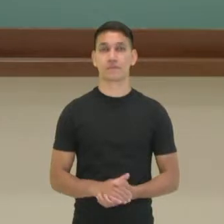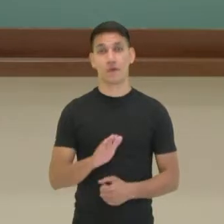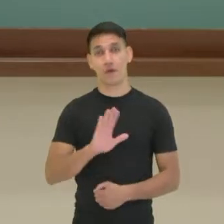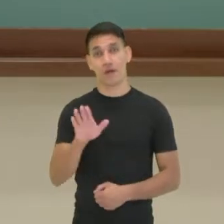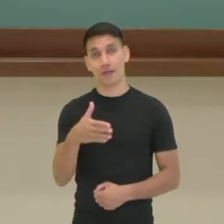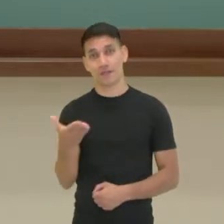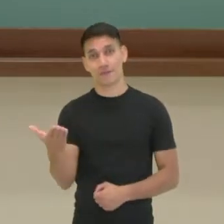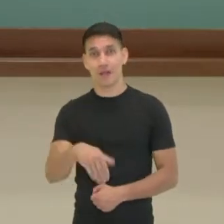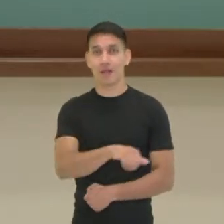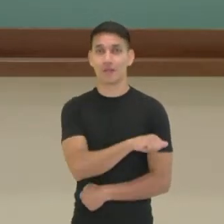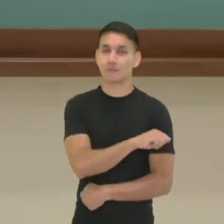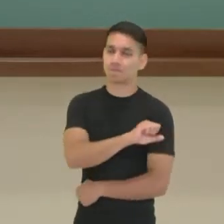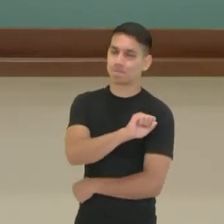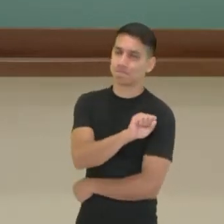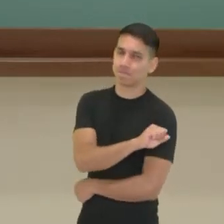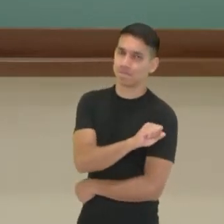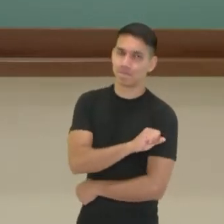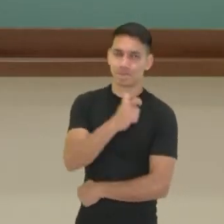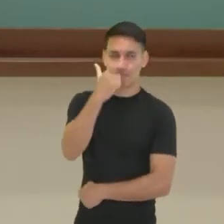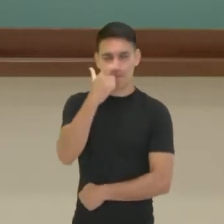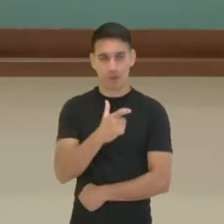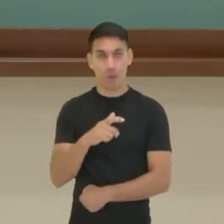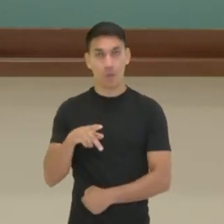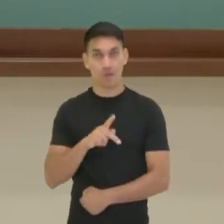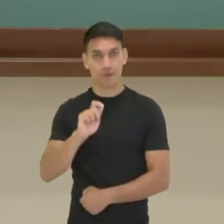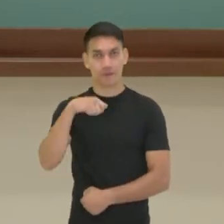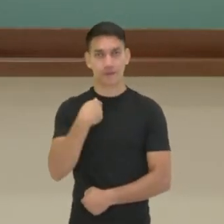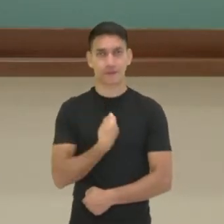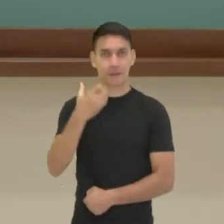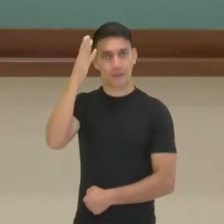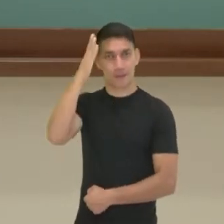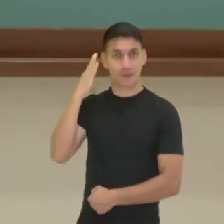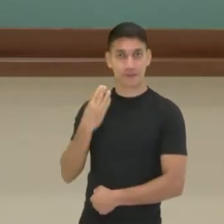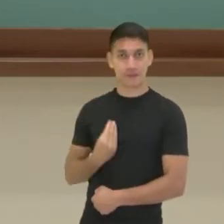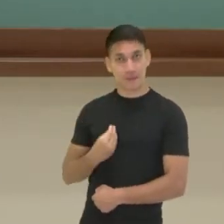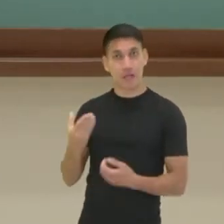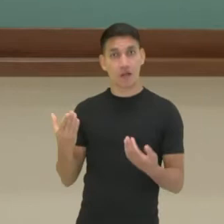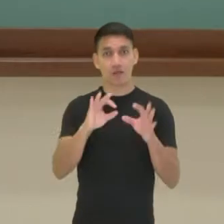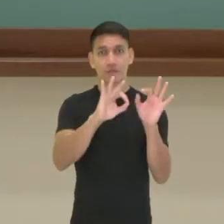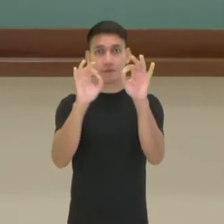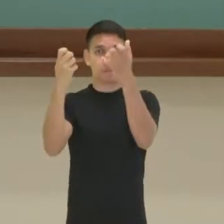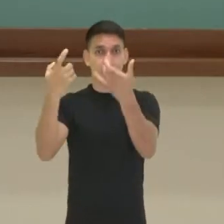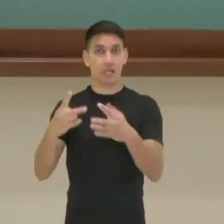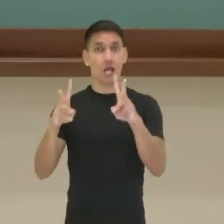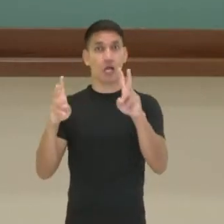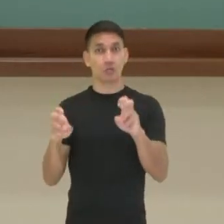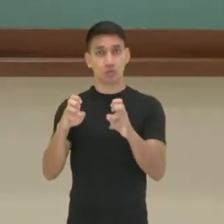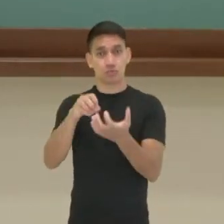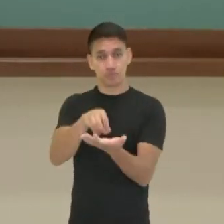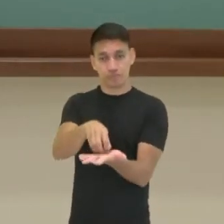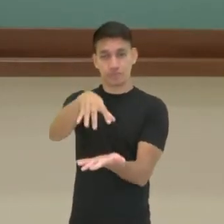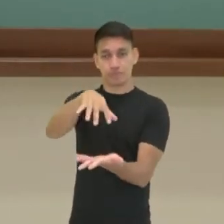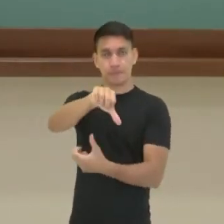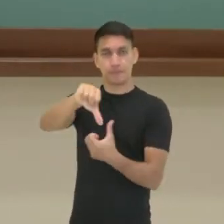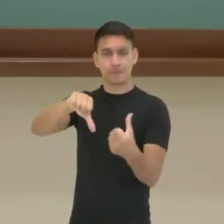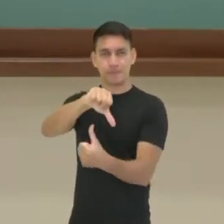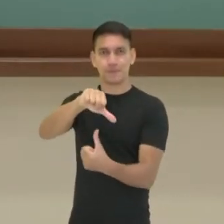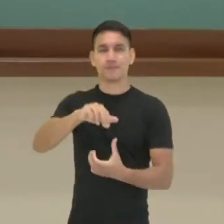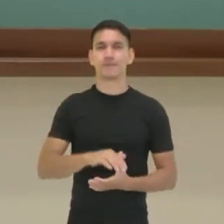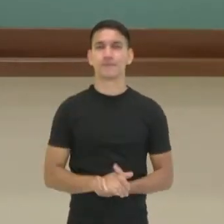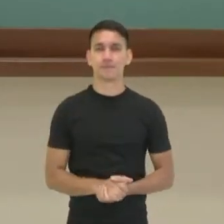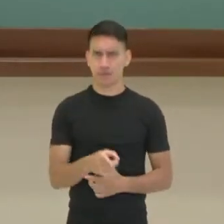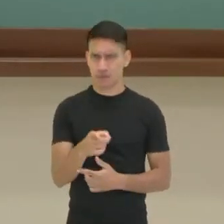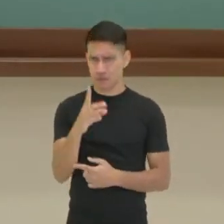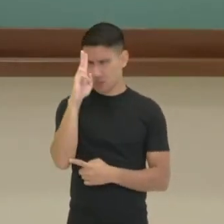Olá, estudantes do 8º ano. Eu sou a professora Alceni e nesse vídeo vamos falar sobre transformações geométricas.